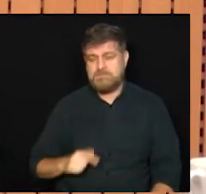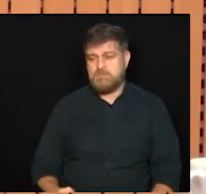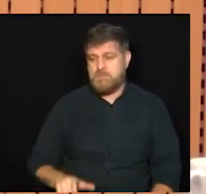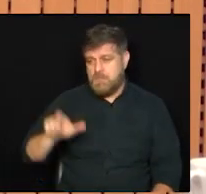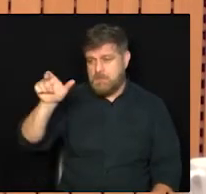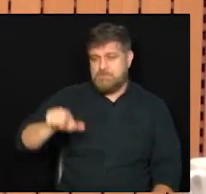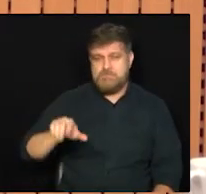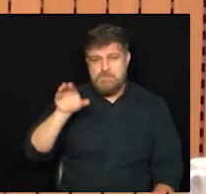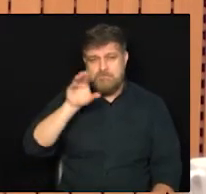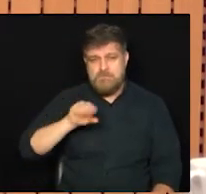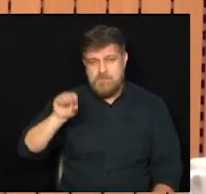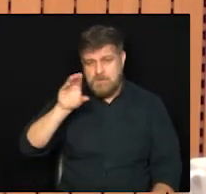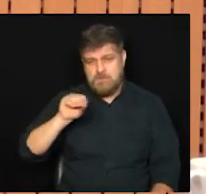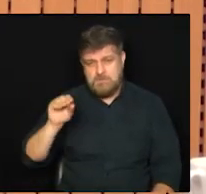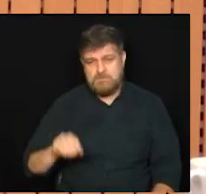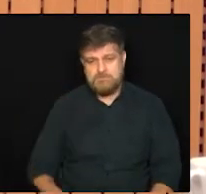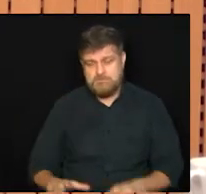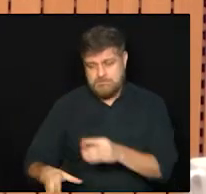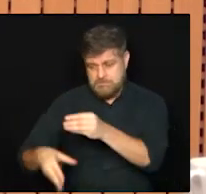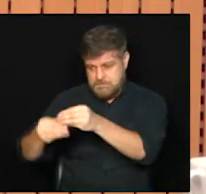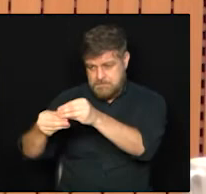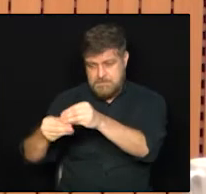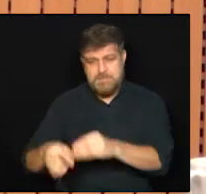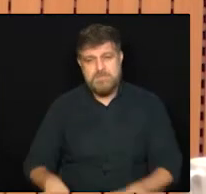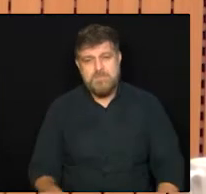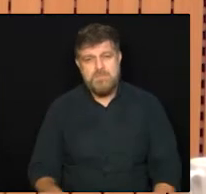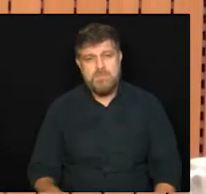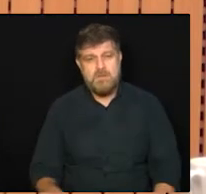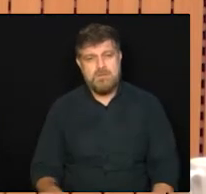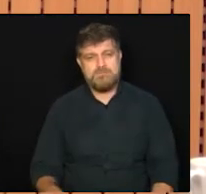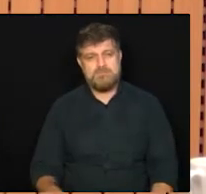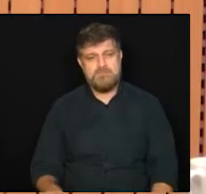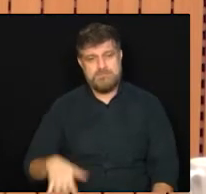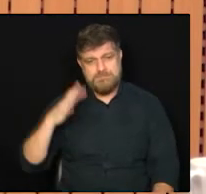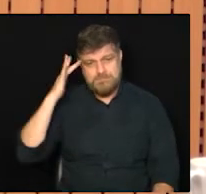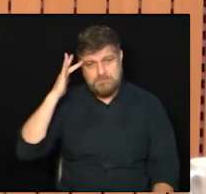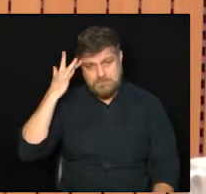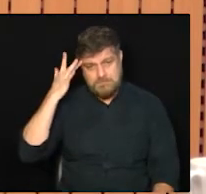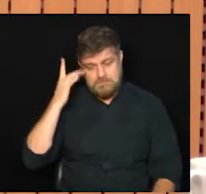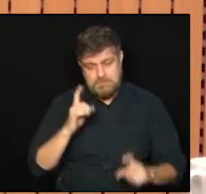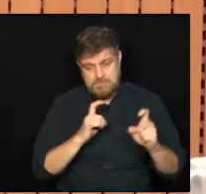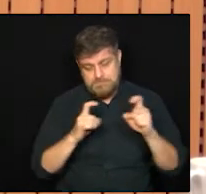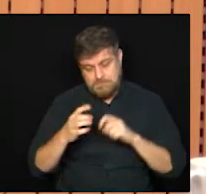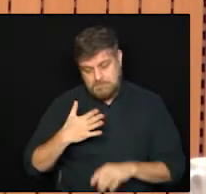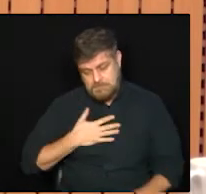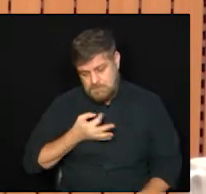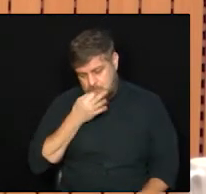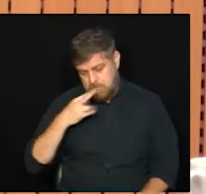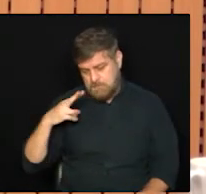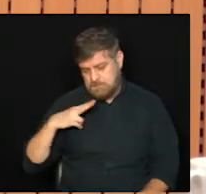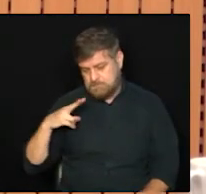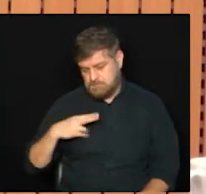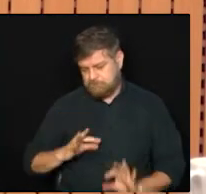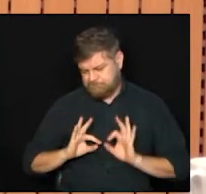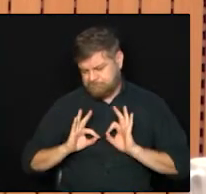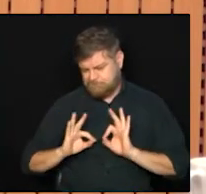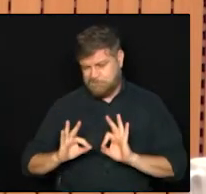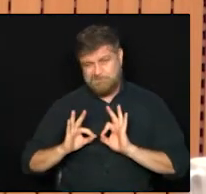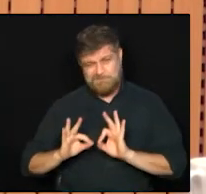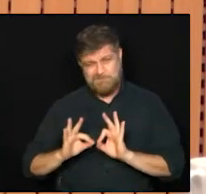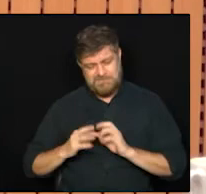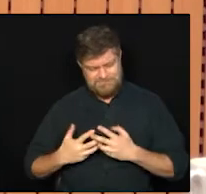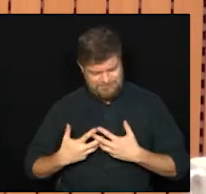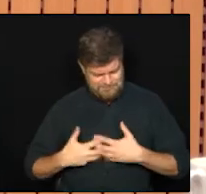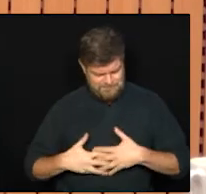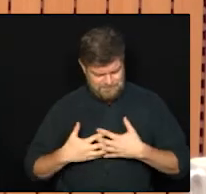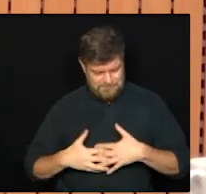uma rodada de consideração final. Mas eu acho que a reunião, ao meu ver, está sendo bastante produtiva.